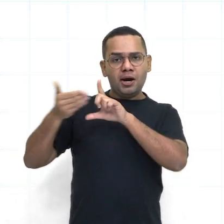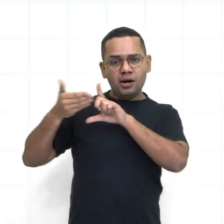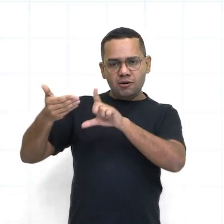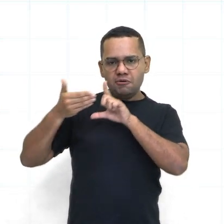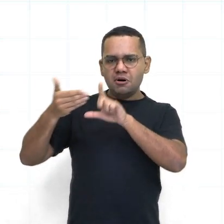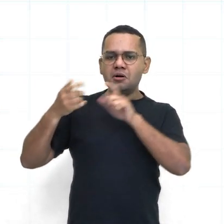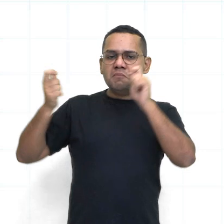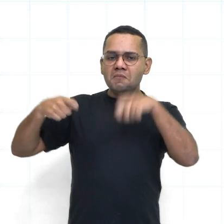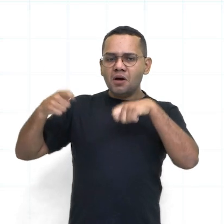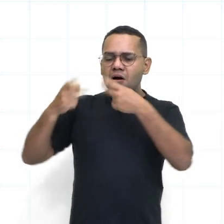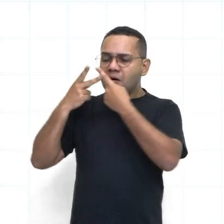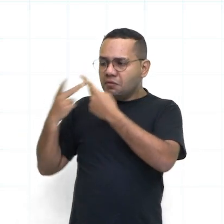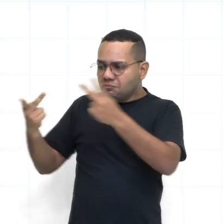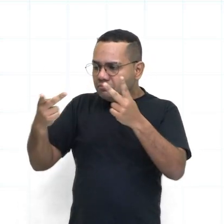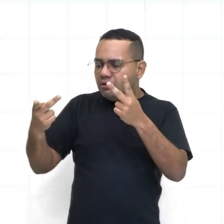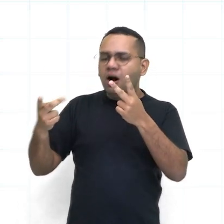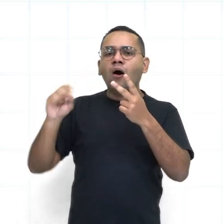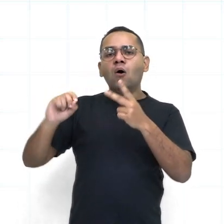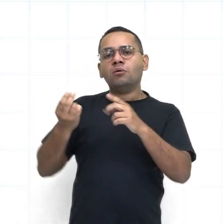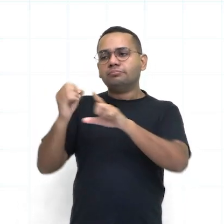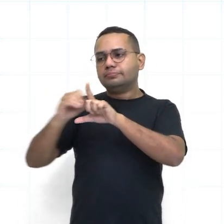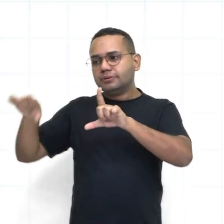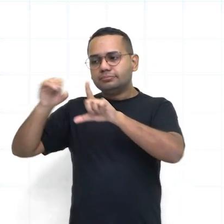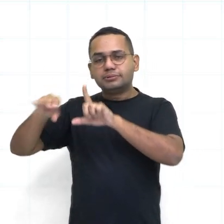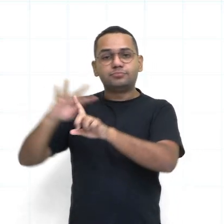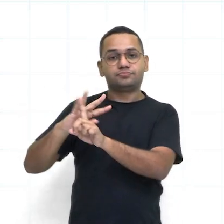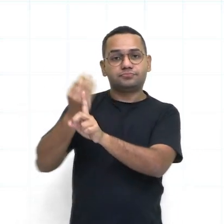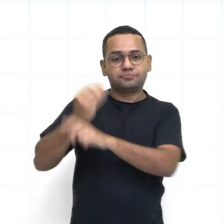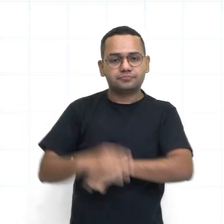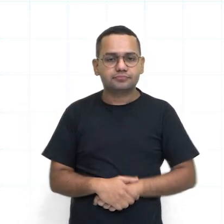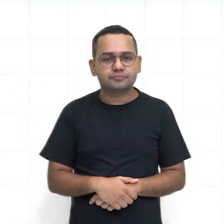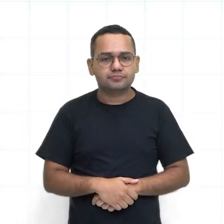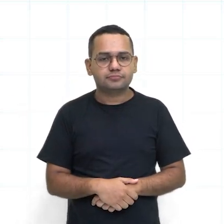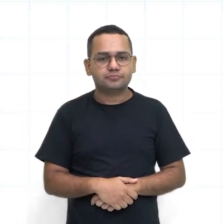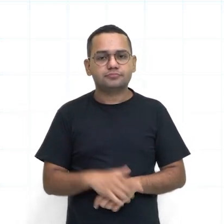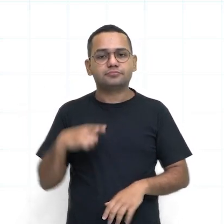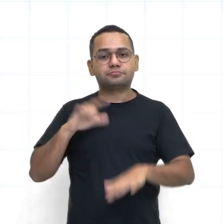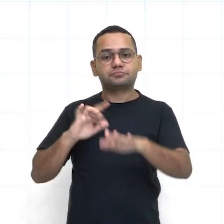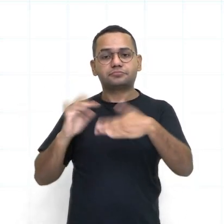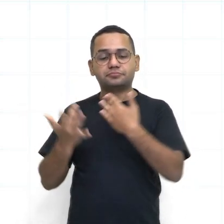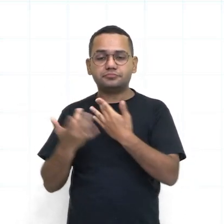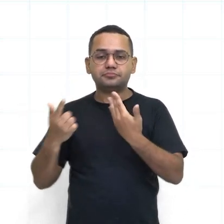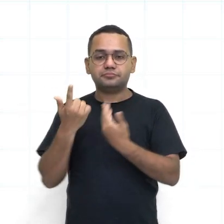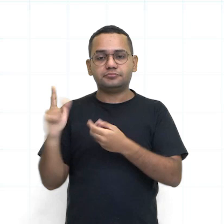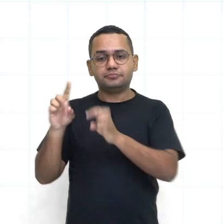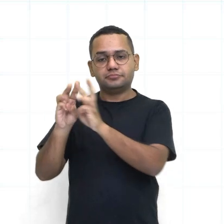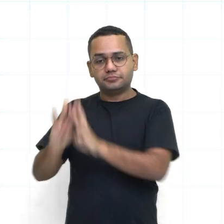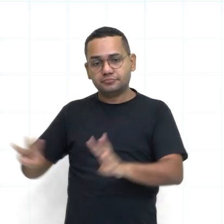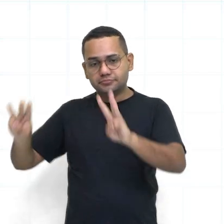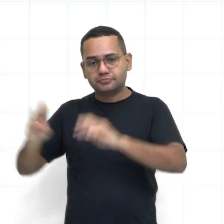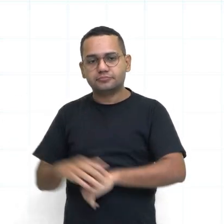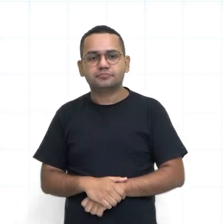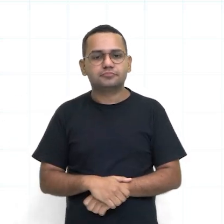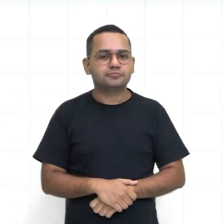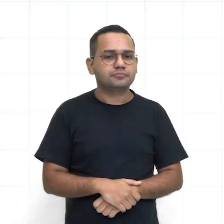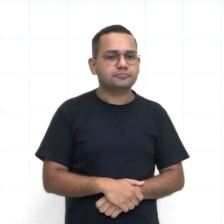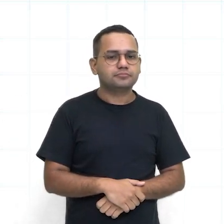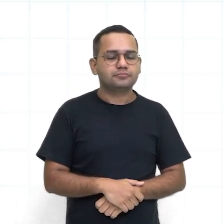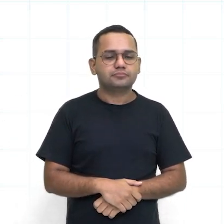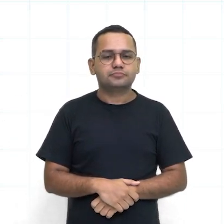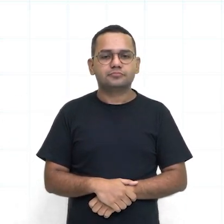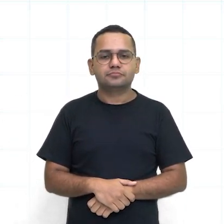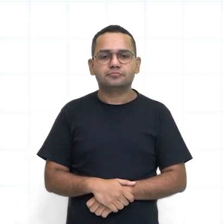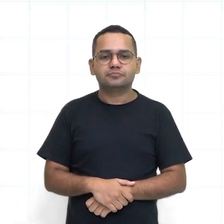exibir e compartilhar arte. Isso inclui redes sociais, sites de galerias